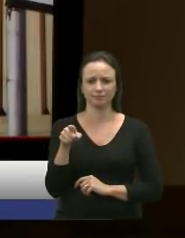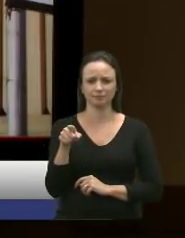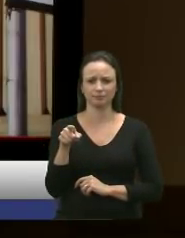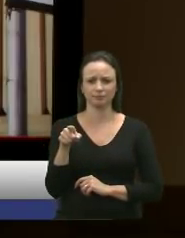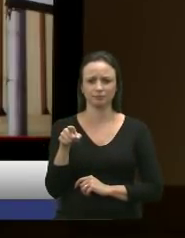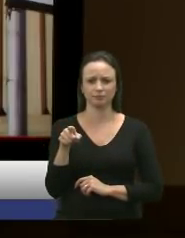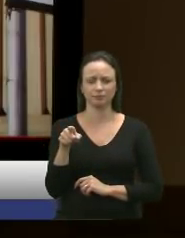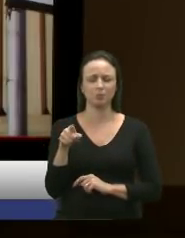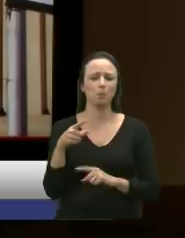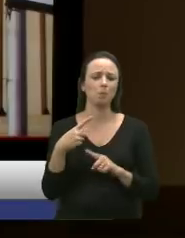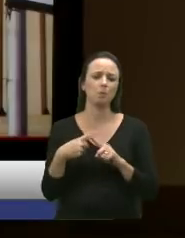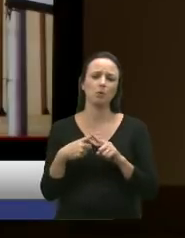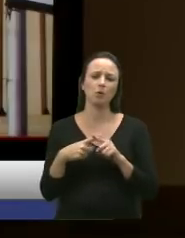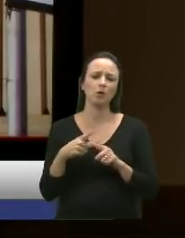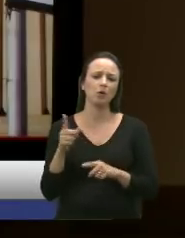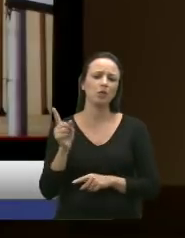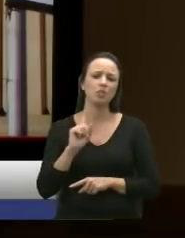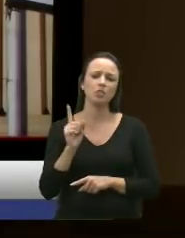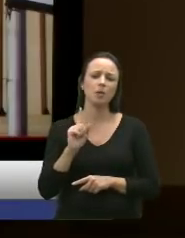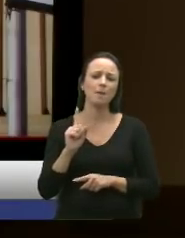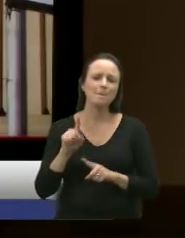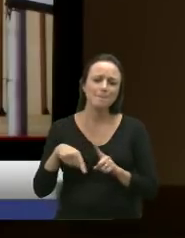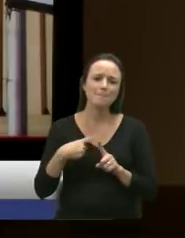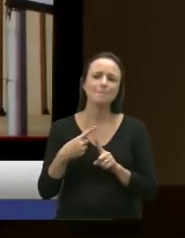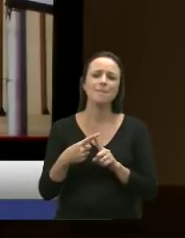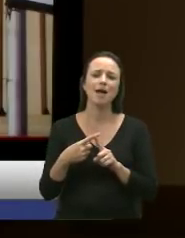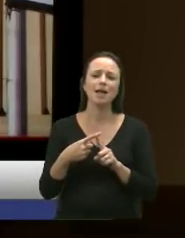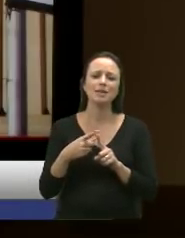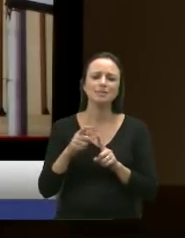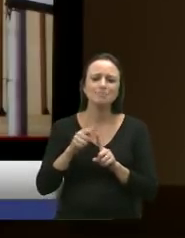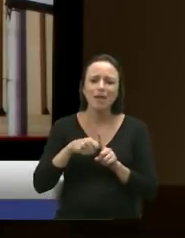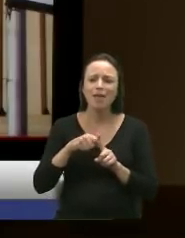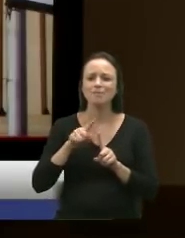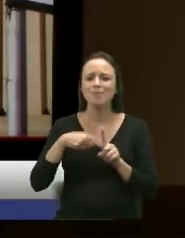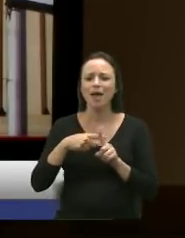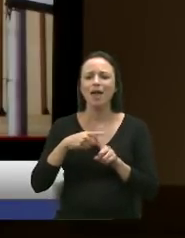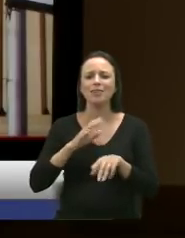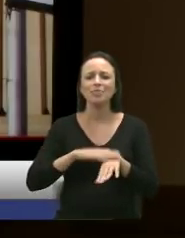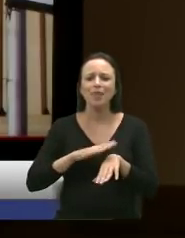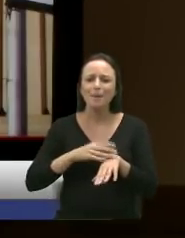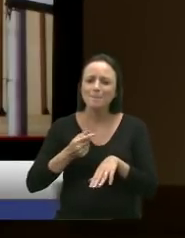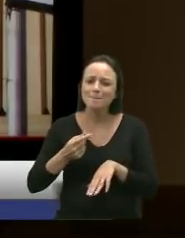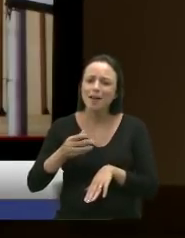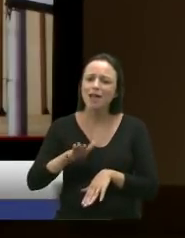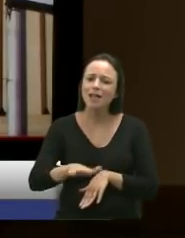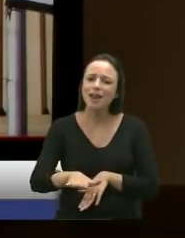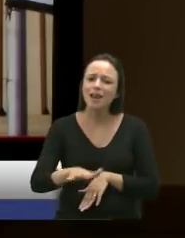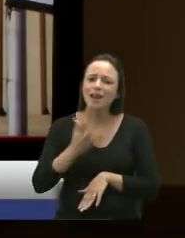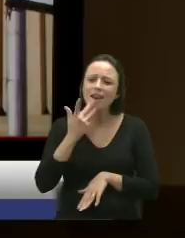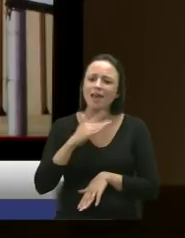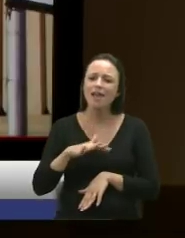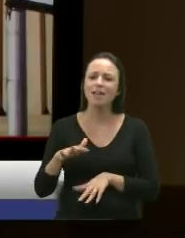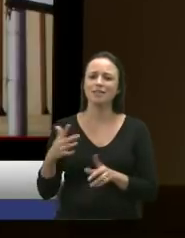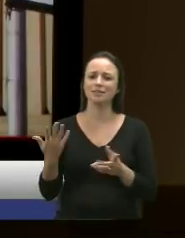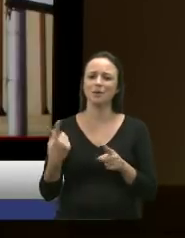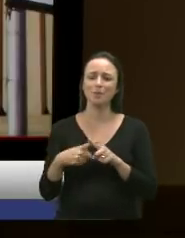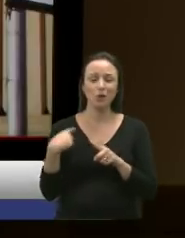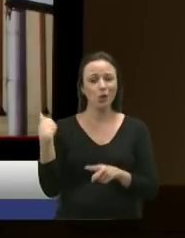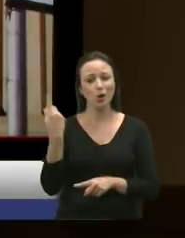por que não permanecemos mais vezes e mais tempo como crianças? Se todos nós temos esse lado.